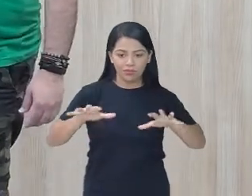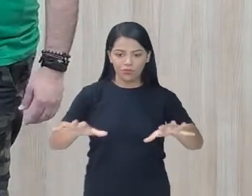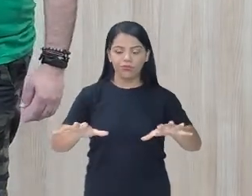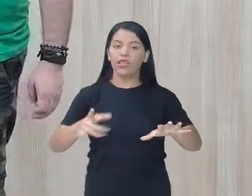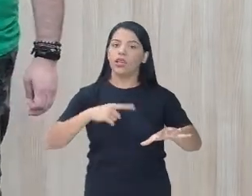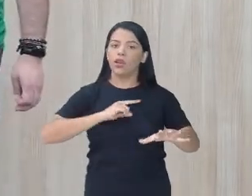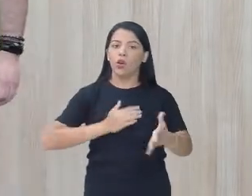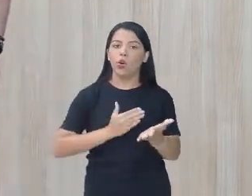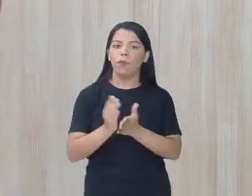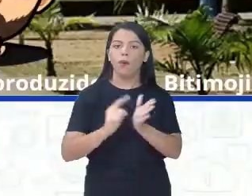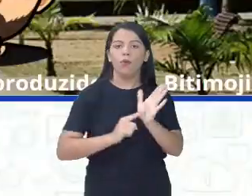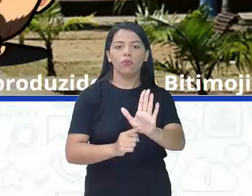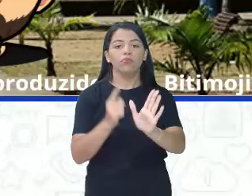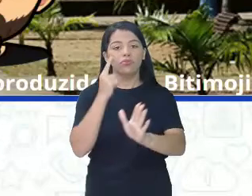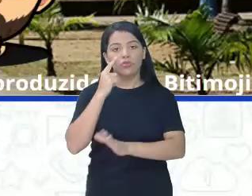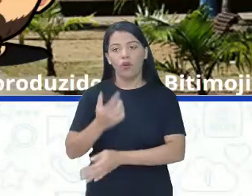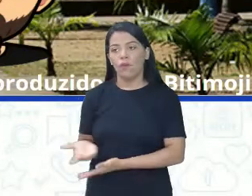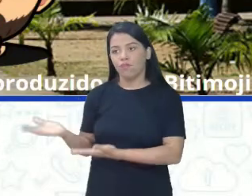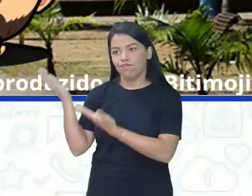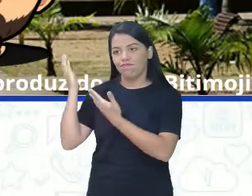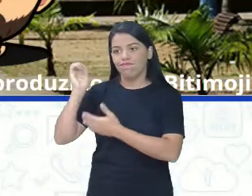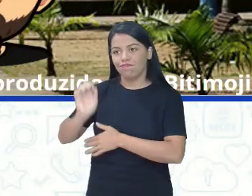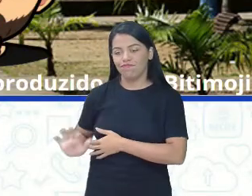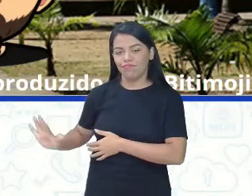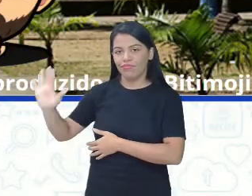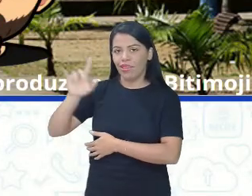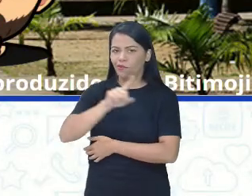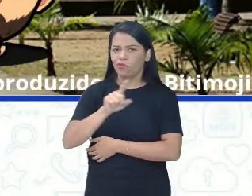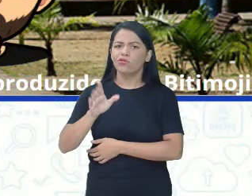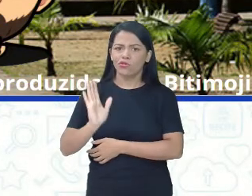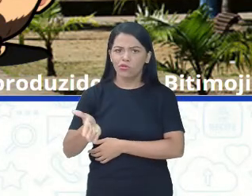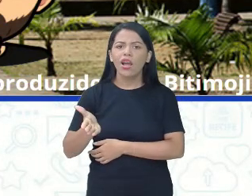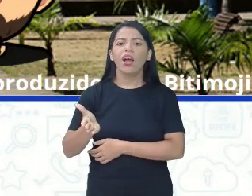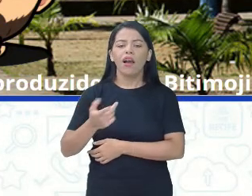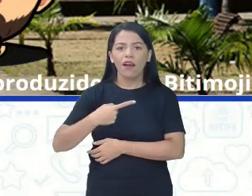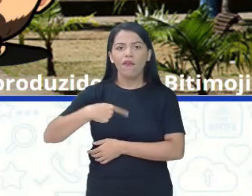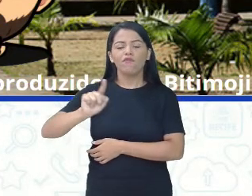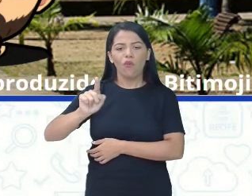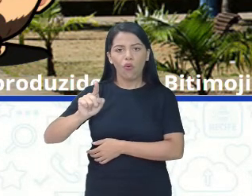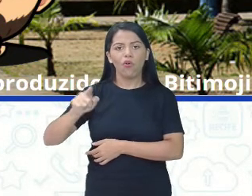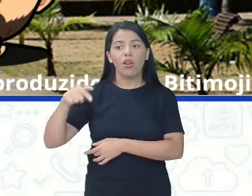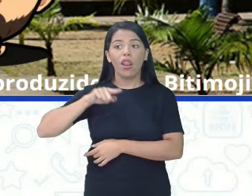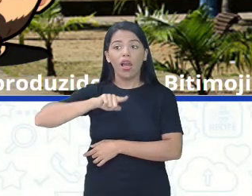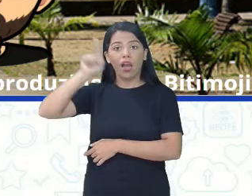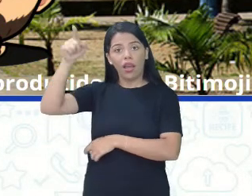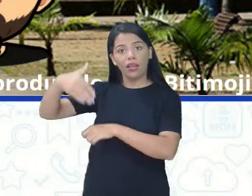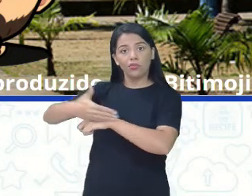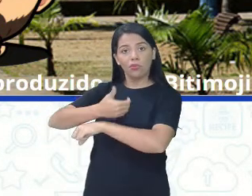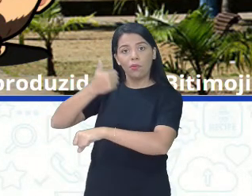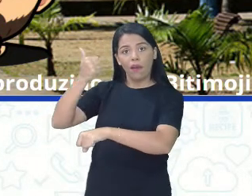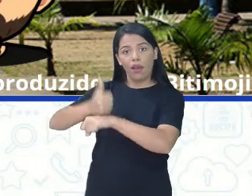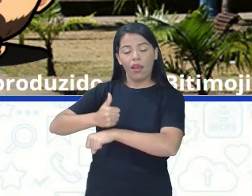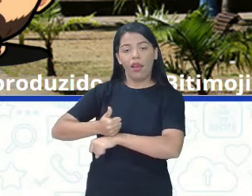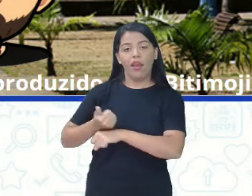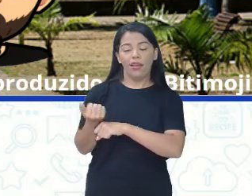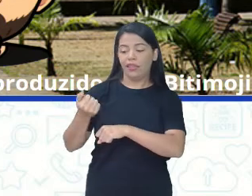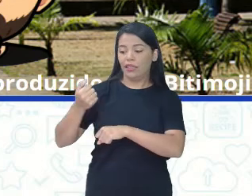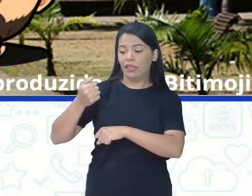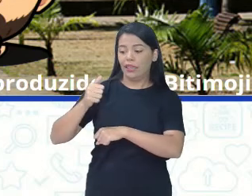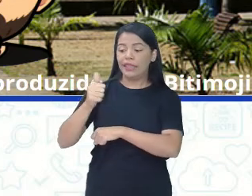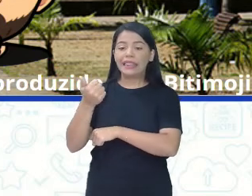começa apresentando essa imagem aqui. Você já foi aí ao Parque 13 de Maio, você já